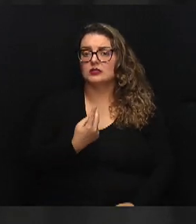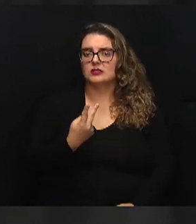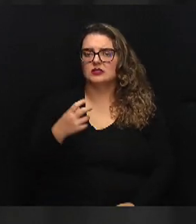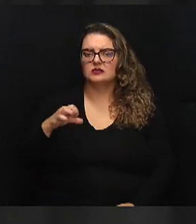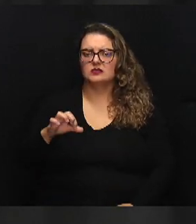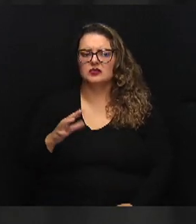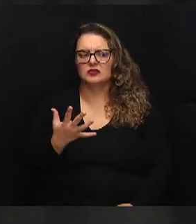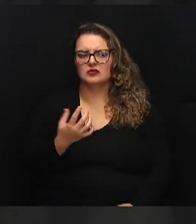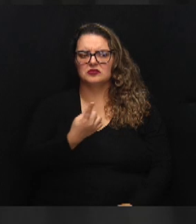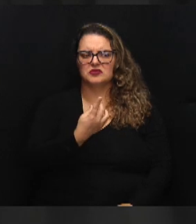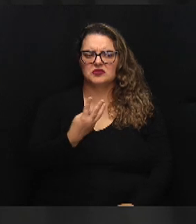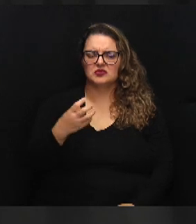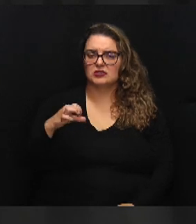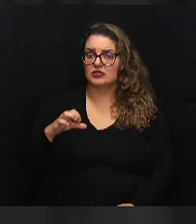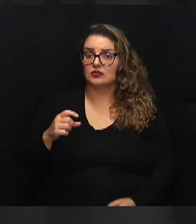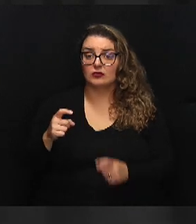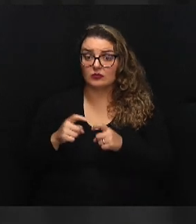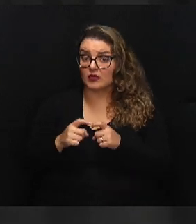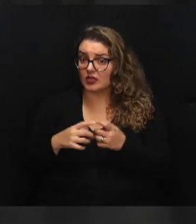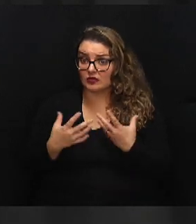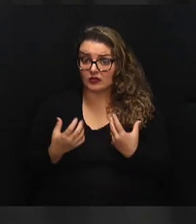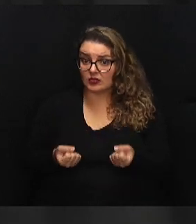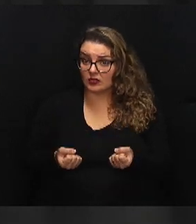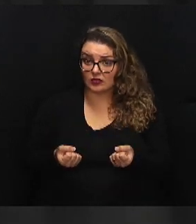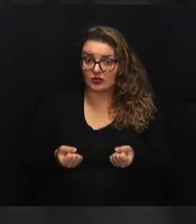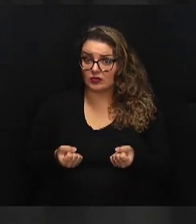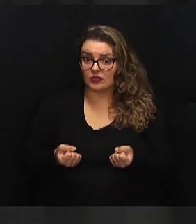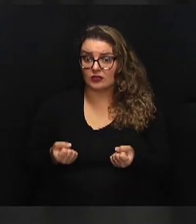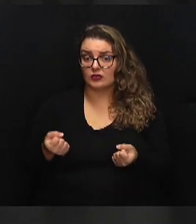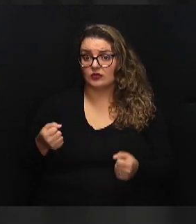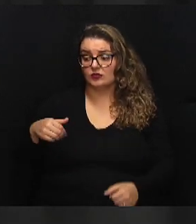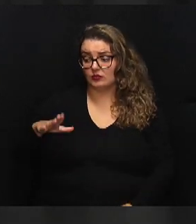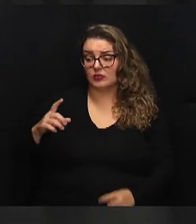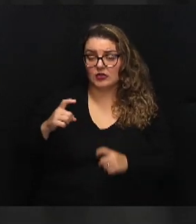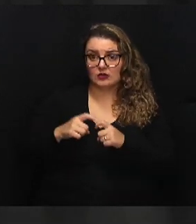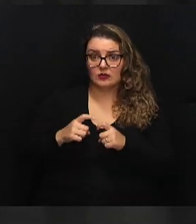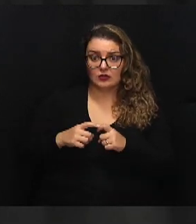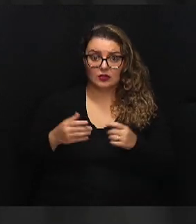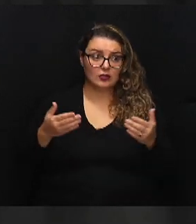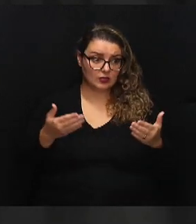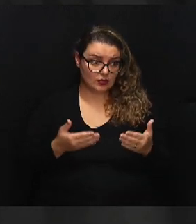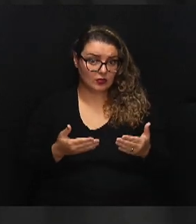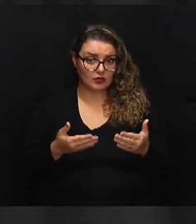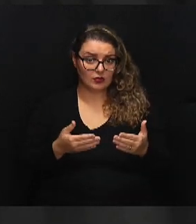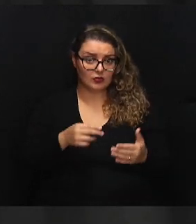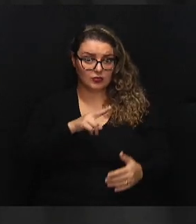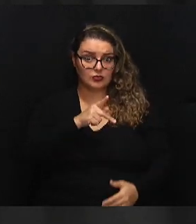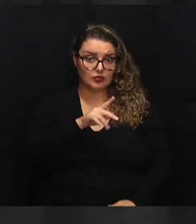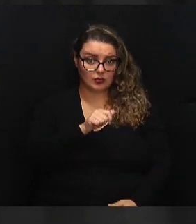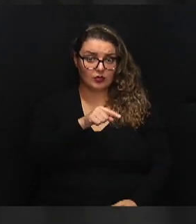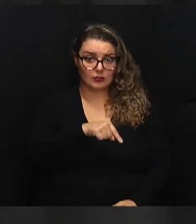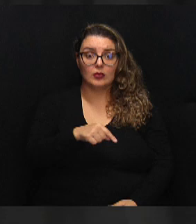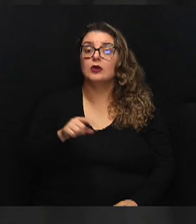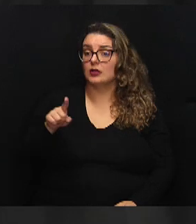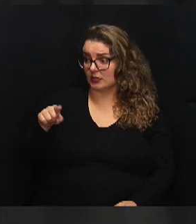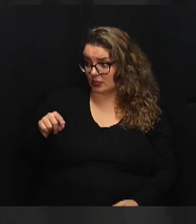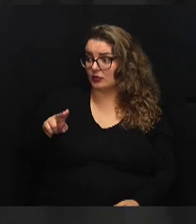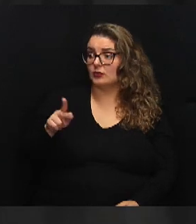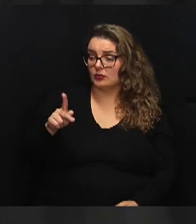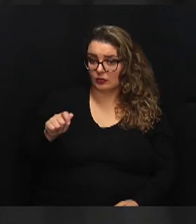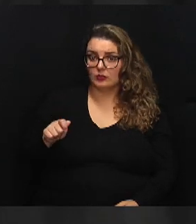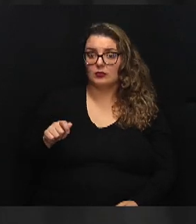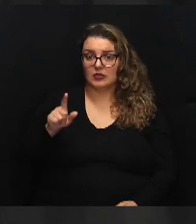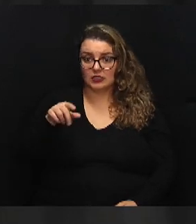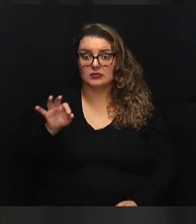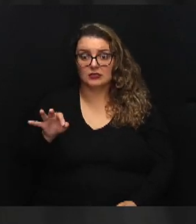ou 139 médicos, dos mais médicos. Então, quer dizer, Campinas é a UPA, isso? Isso, a UPA, exatamente. Tá. A